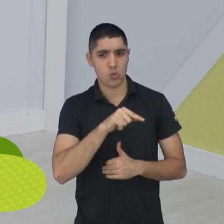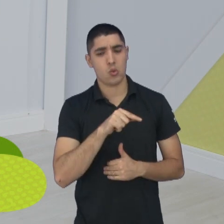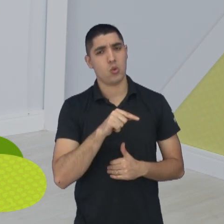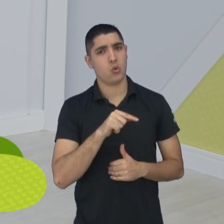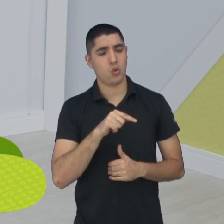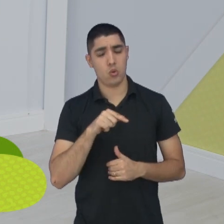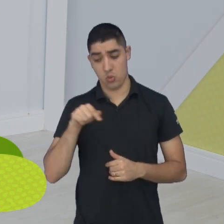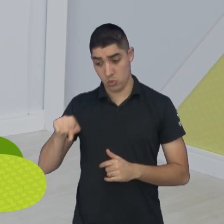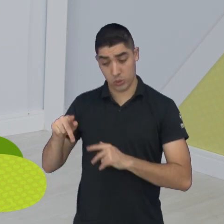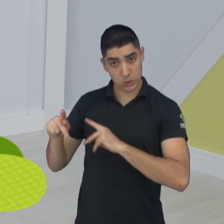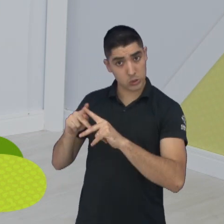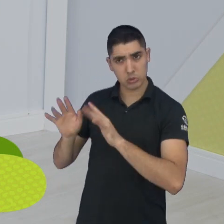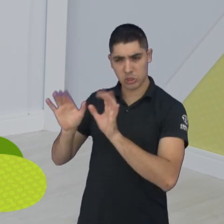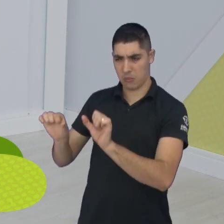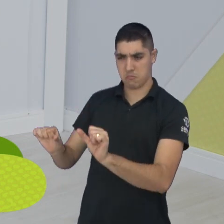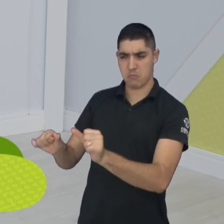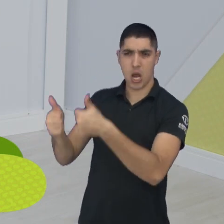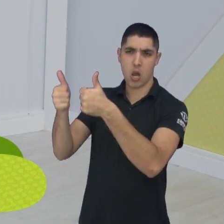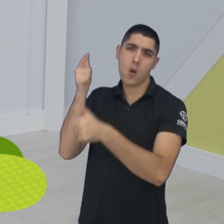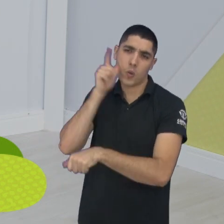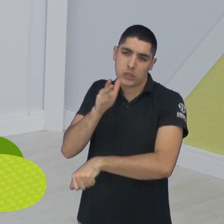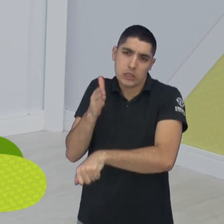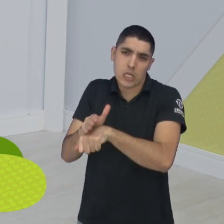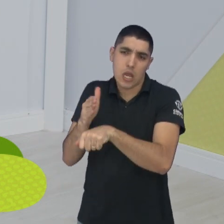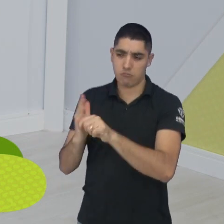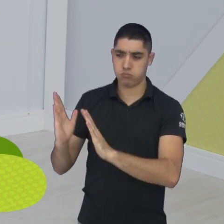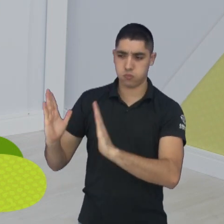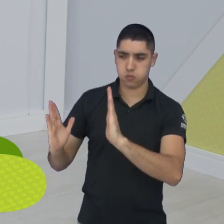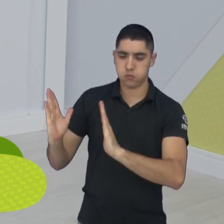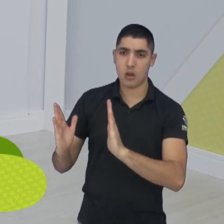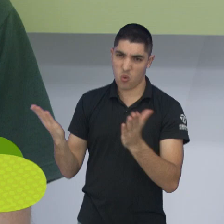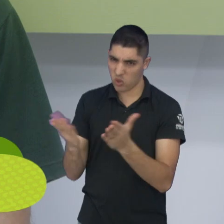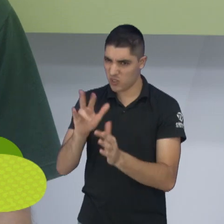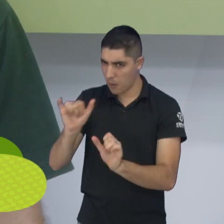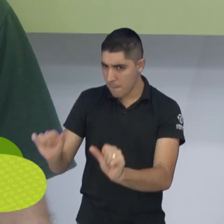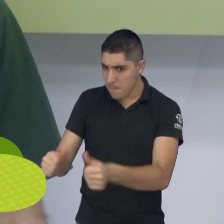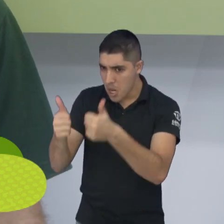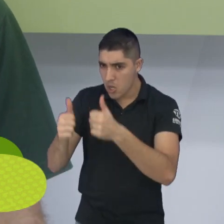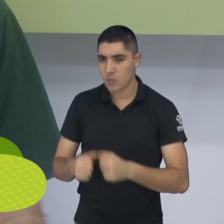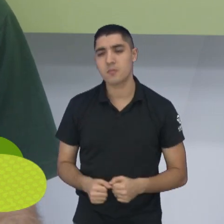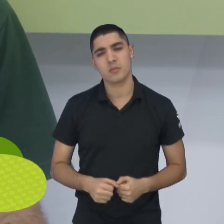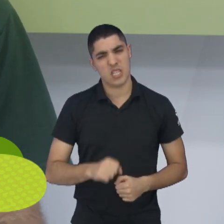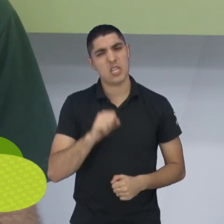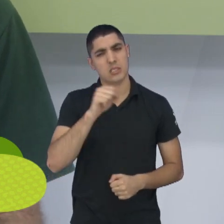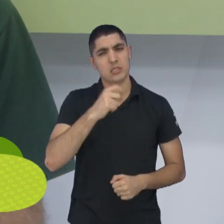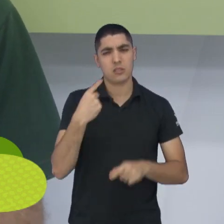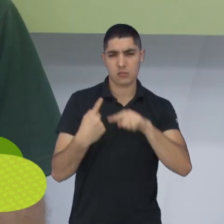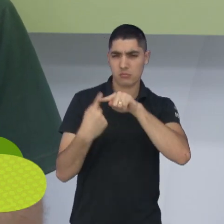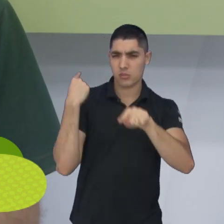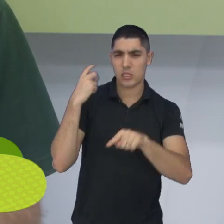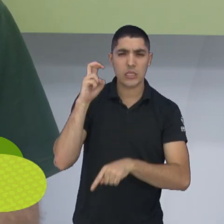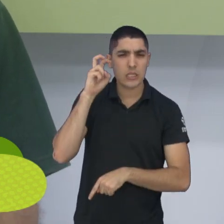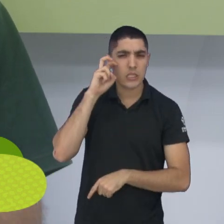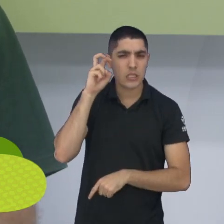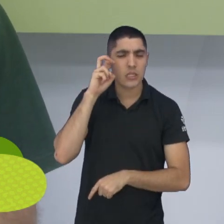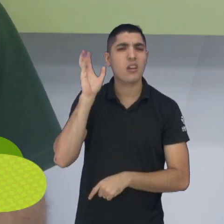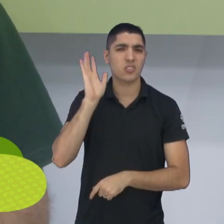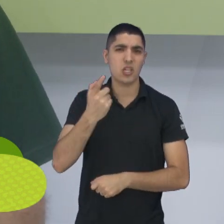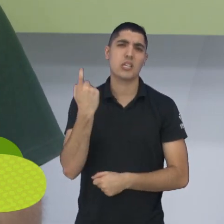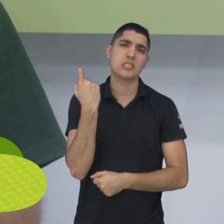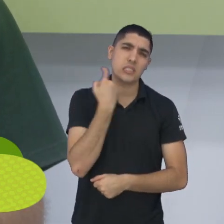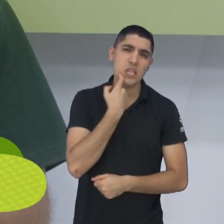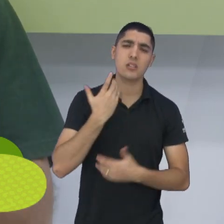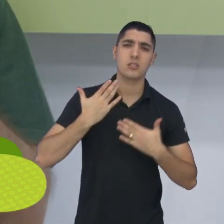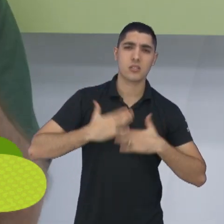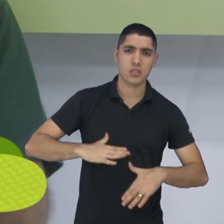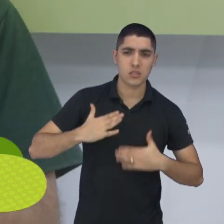recuperado, teve tempo para treinar, deve vir melhor para o jogo de hoje. Ah, sim, o jogo foi na quinta-feira, né? Então já teve sexta para